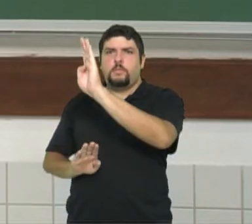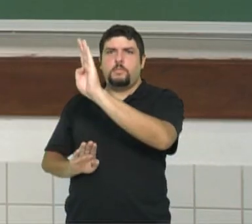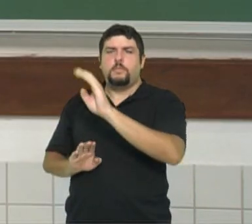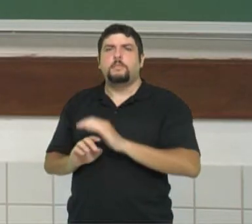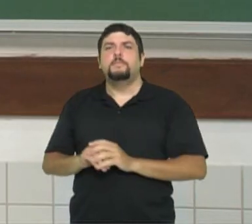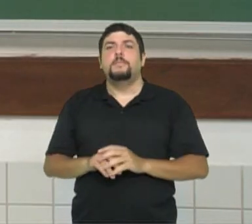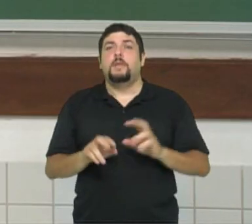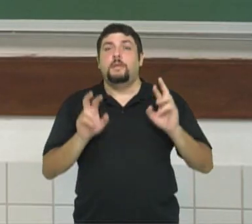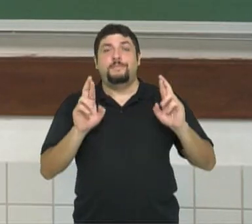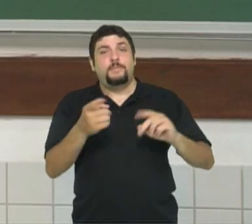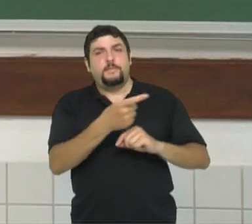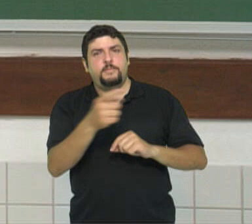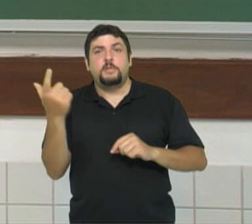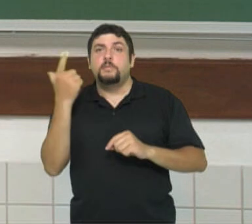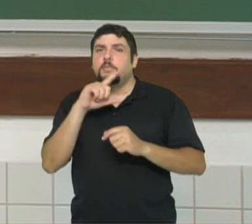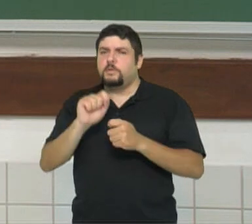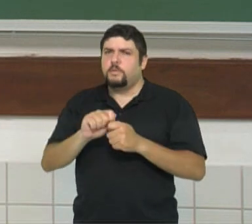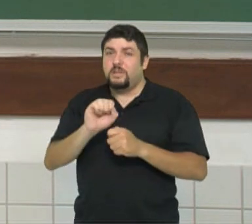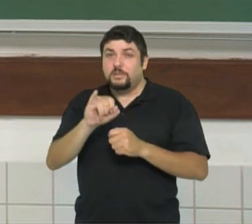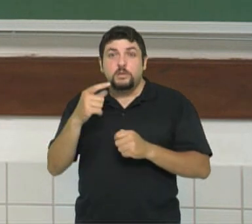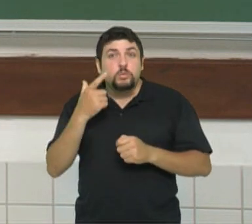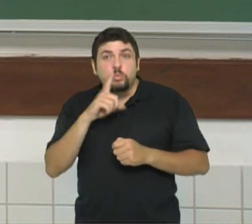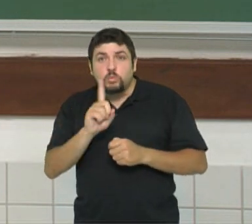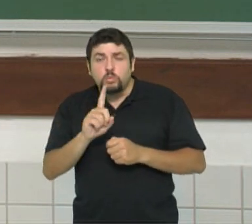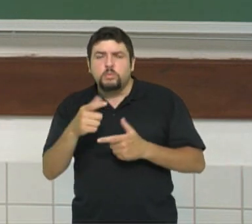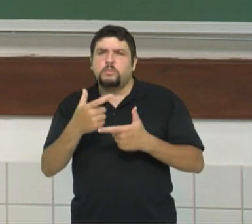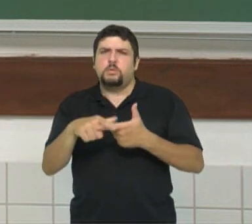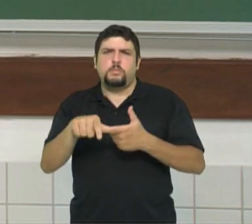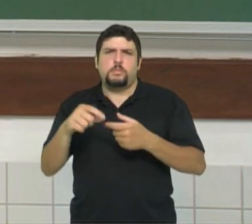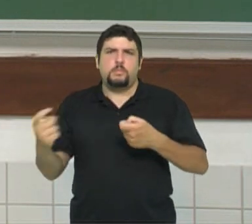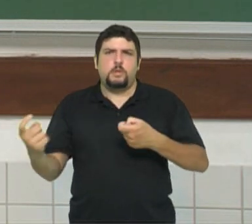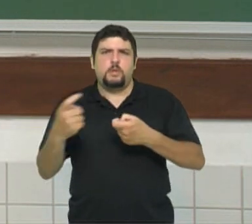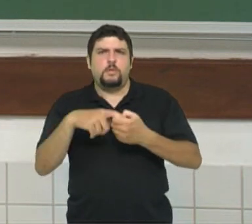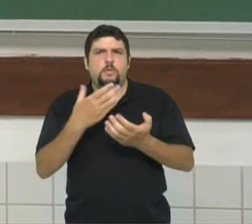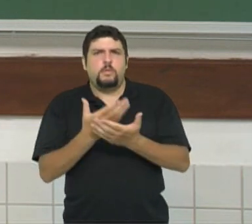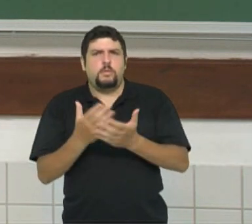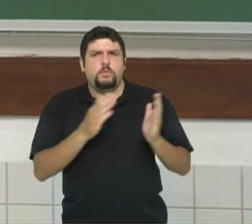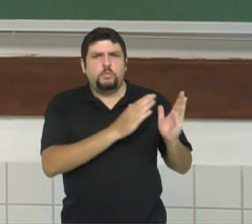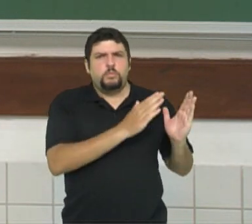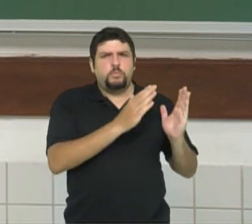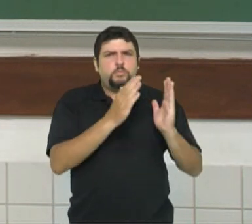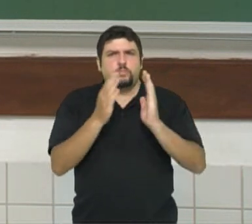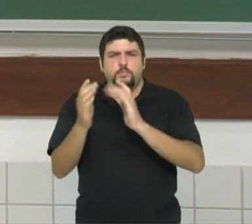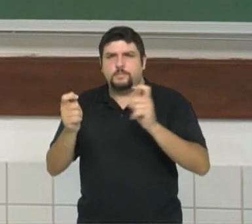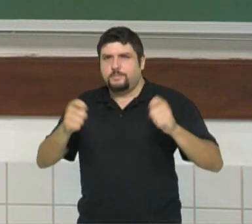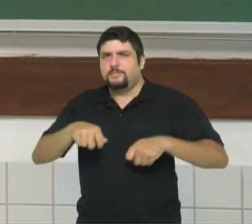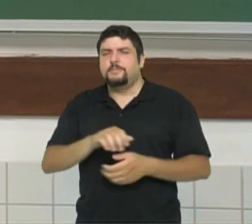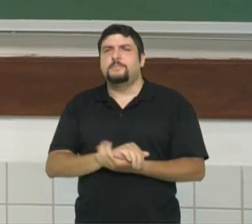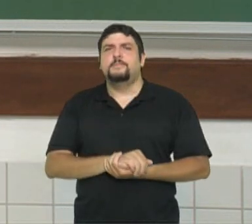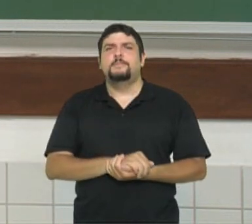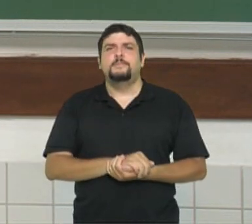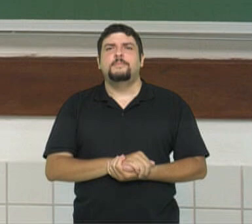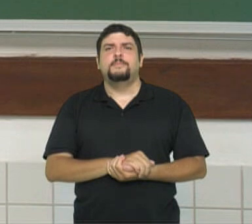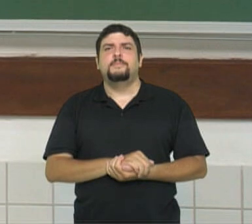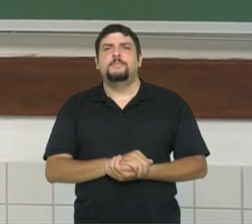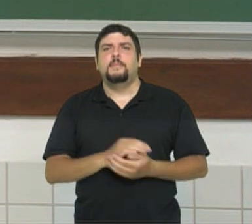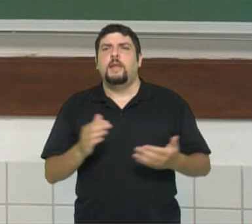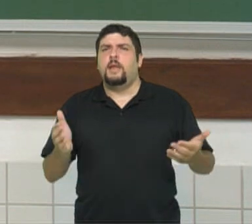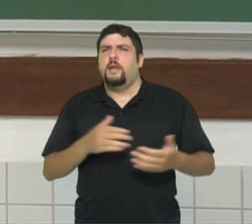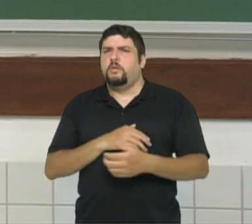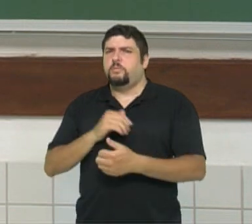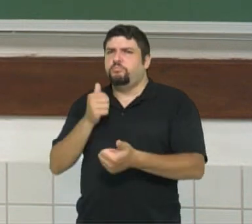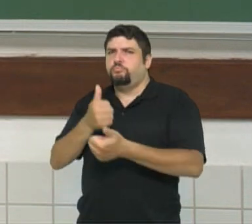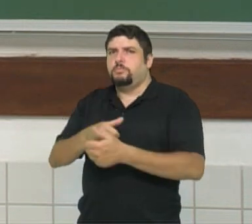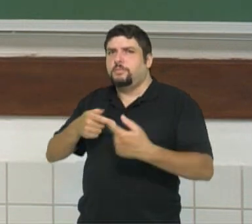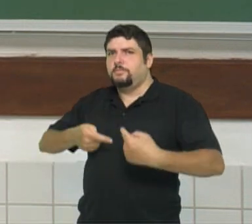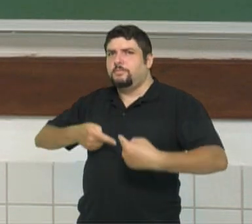tenham conseguido fazer. Se não conseguirem, não tem problema. Volte um pouquinho a aula, que uma hora ou outra vocês vão conseguir. Chegamos a um quiz.